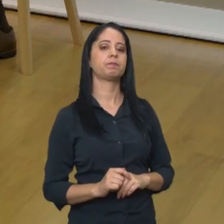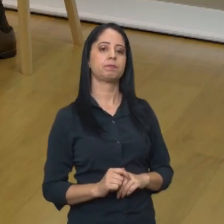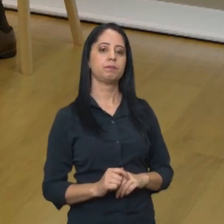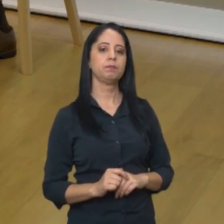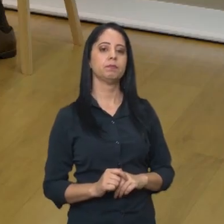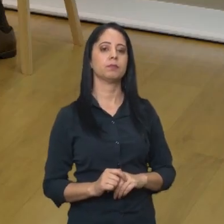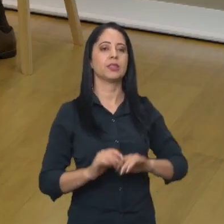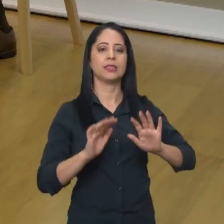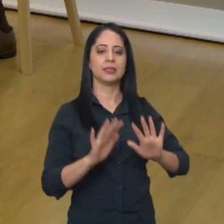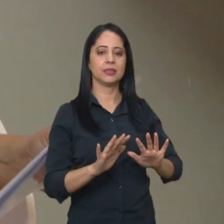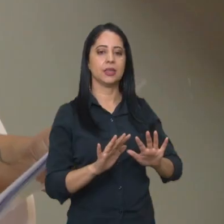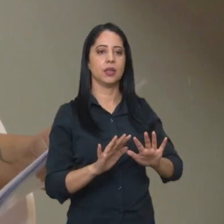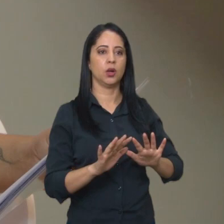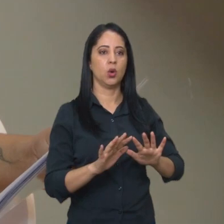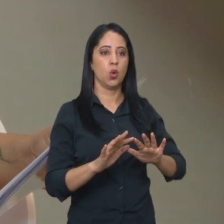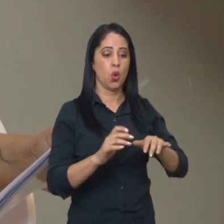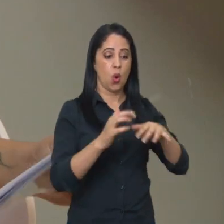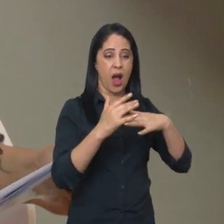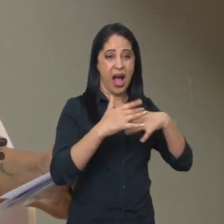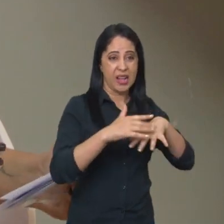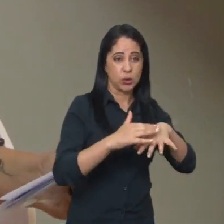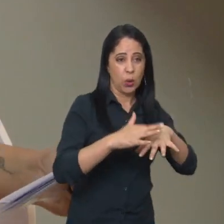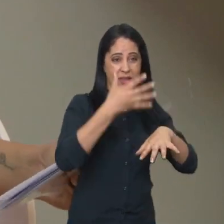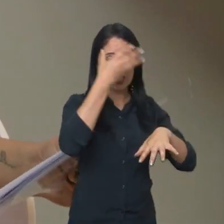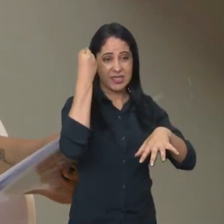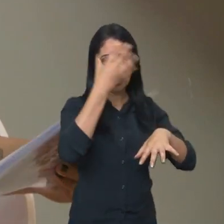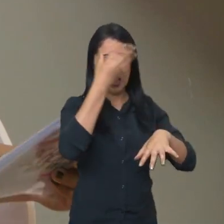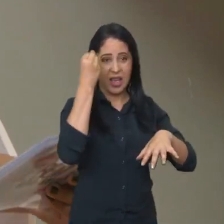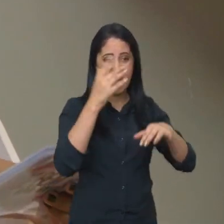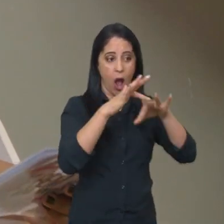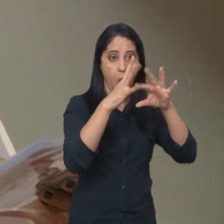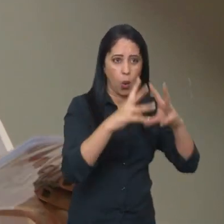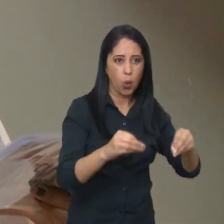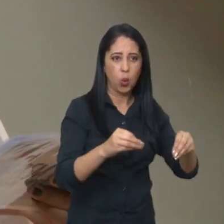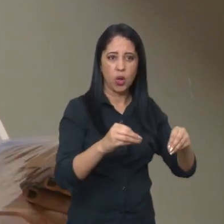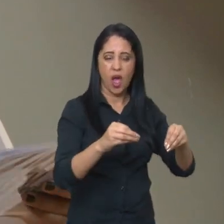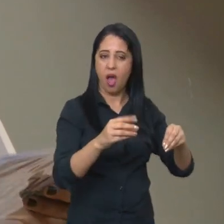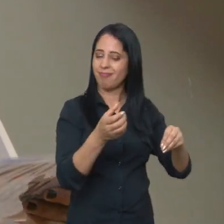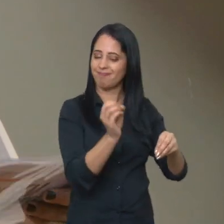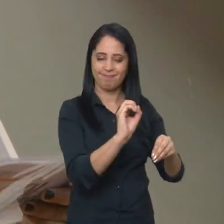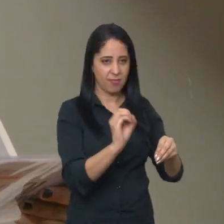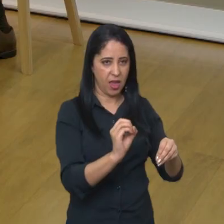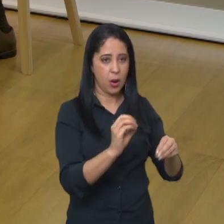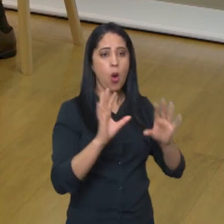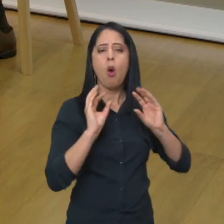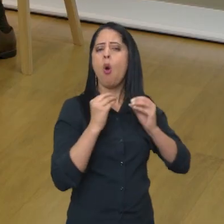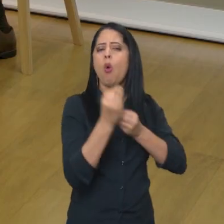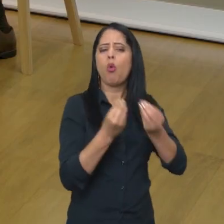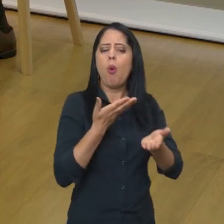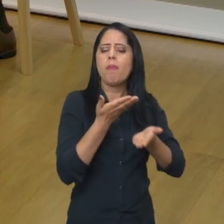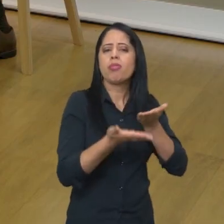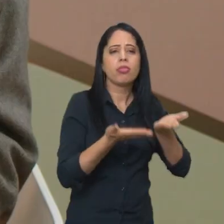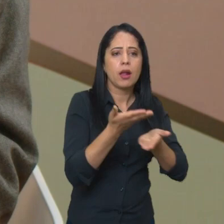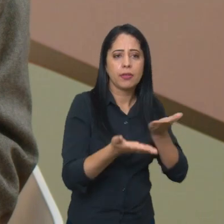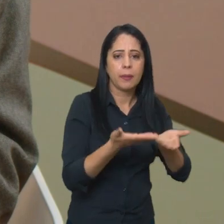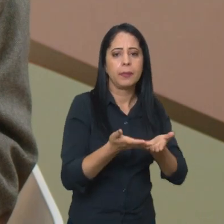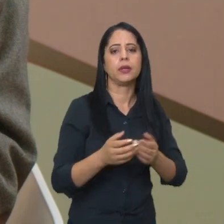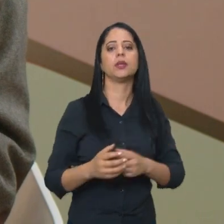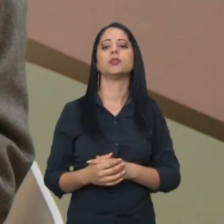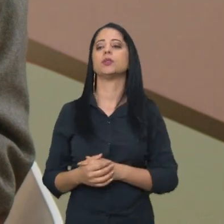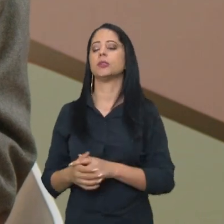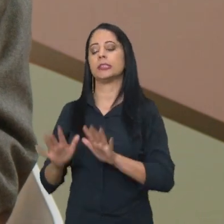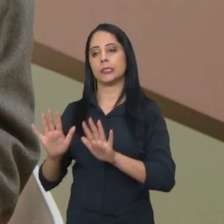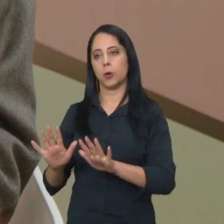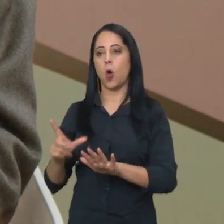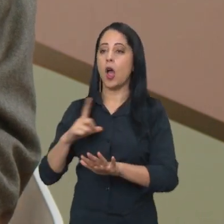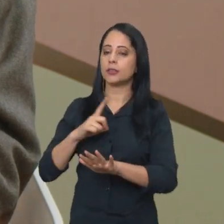Doutor, não existe cura para o Alzheimer, mas como que é feito o tratamento, geralmente? Então, a gente tem algumas medidas.